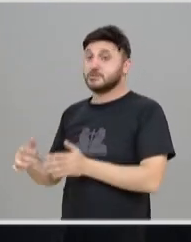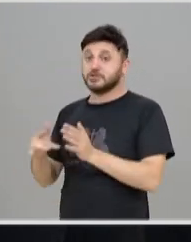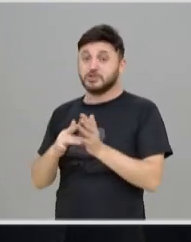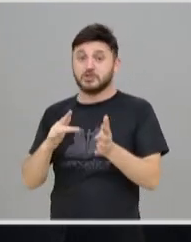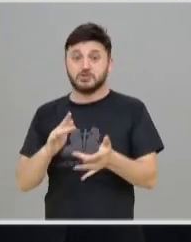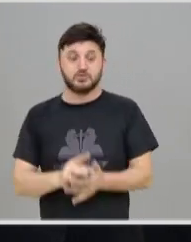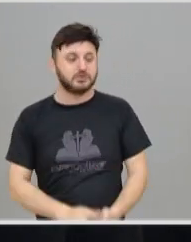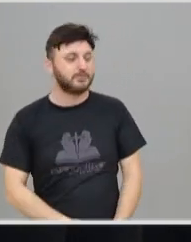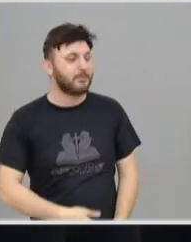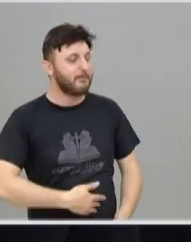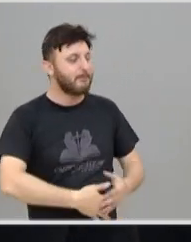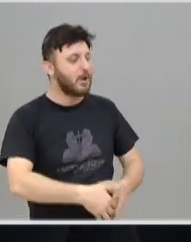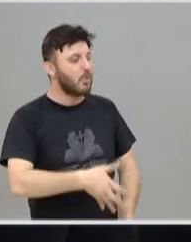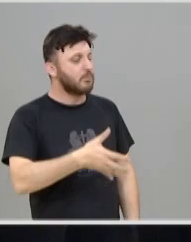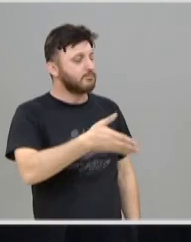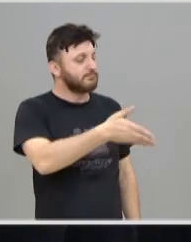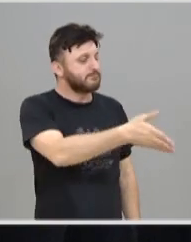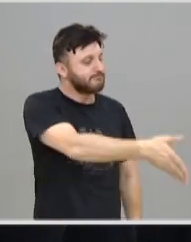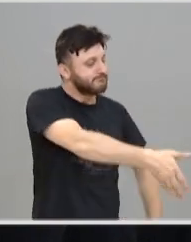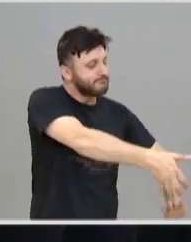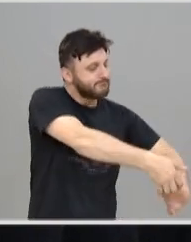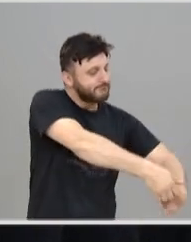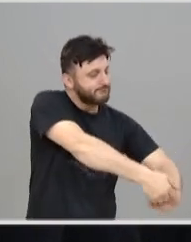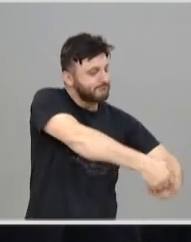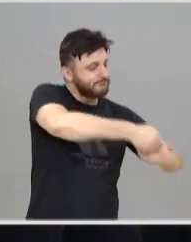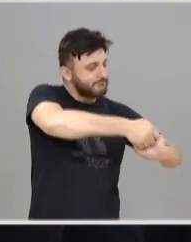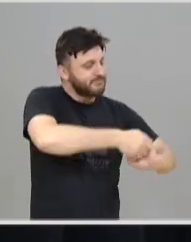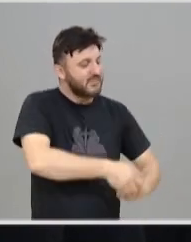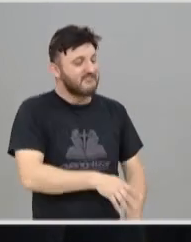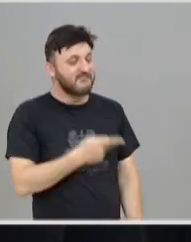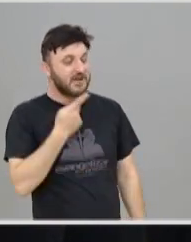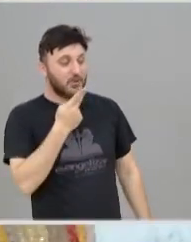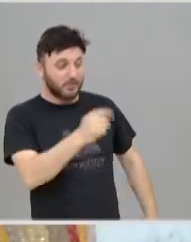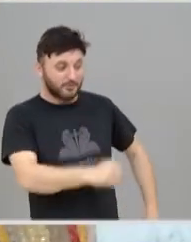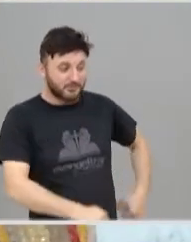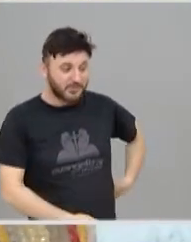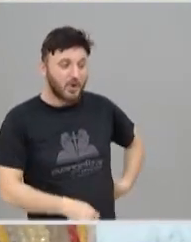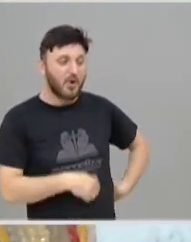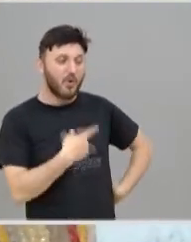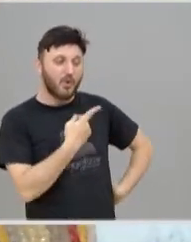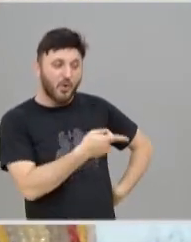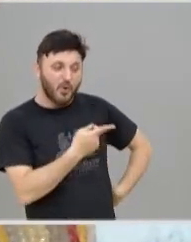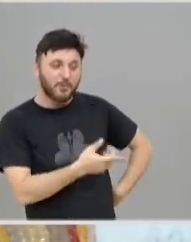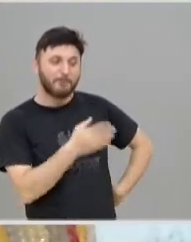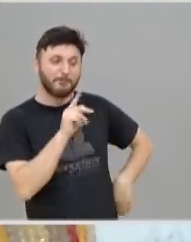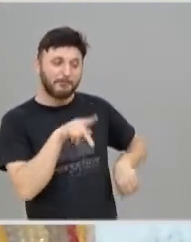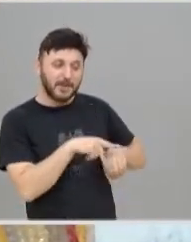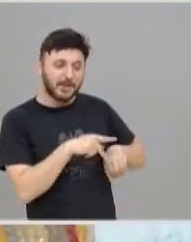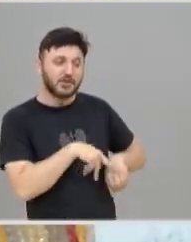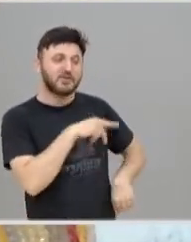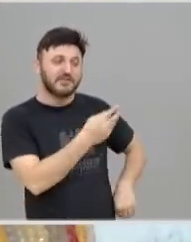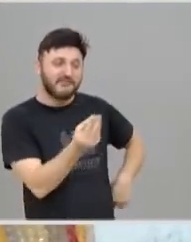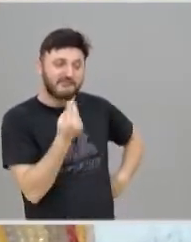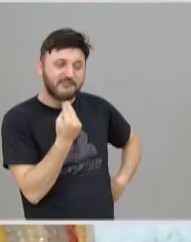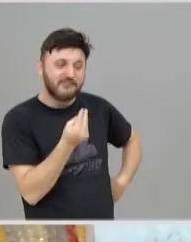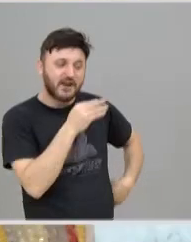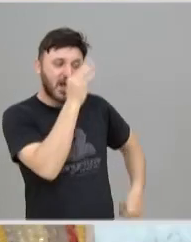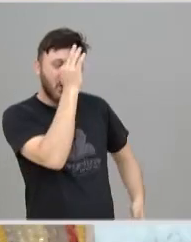Jesus logo estendeu a mão, segurou Pedro e lhe disse: homem fraco na